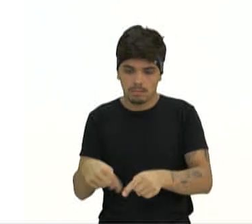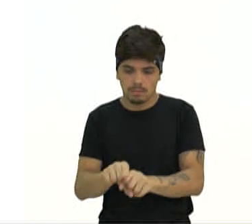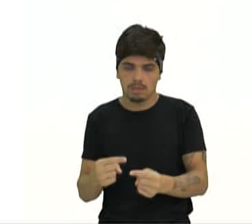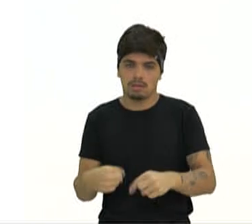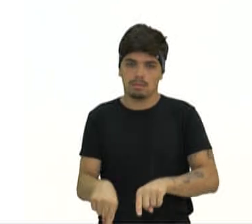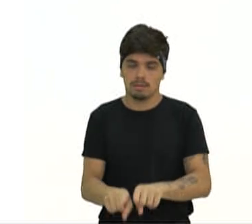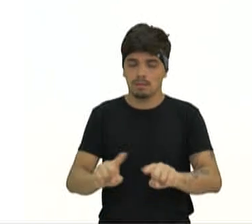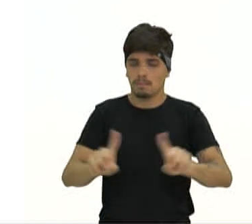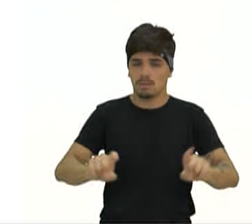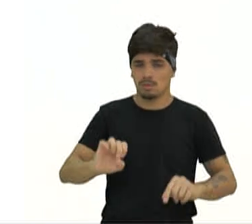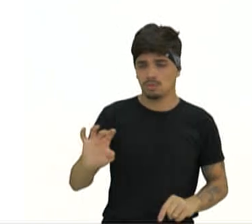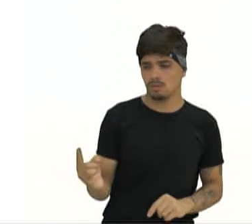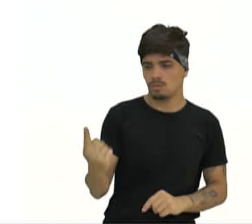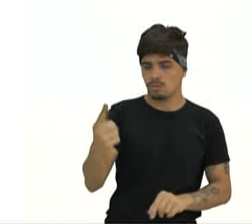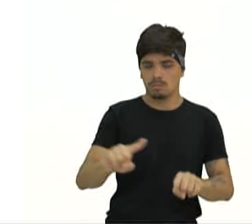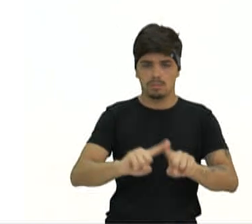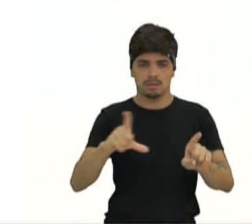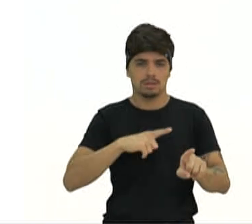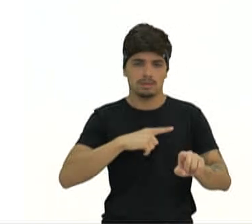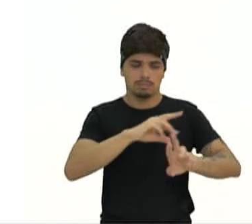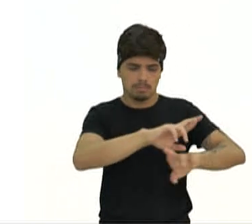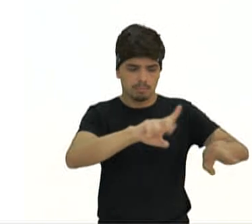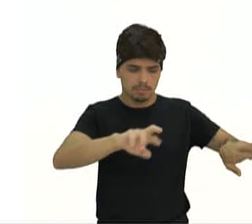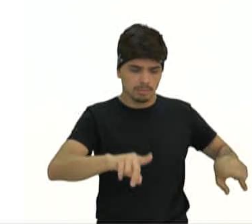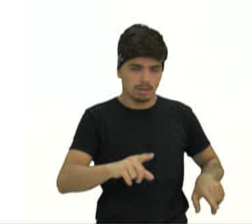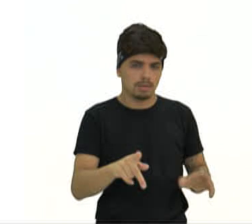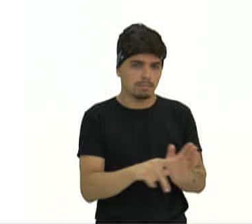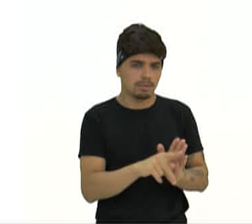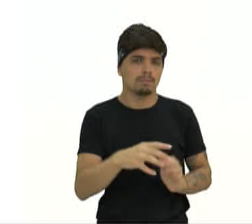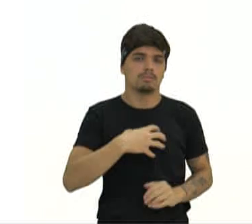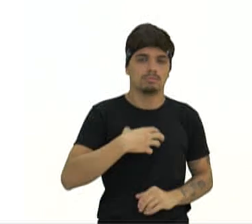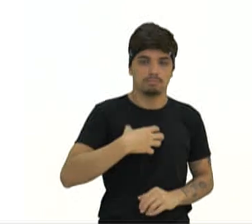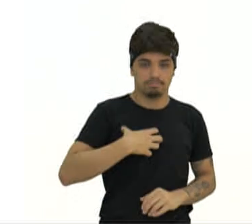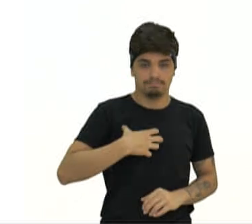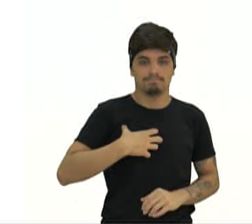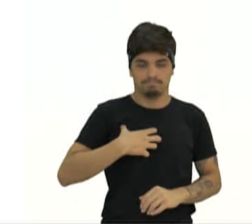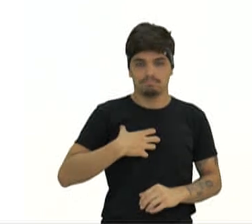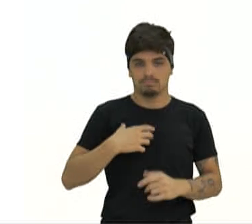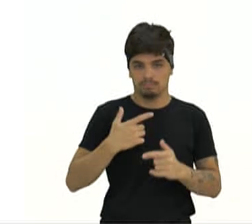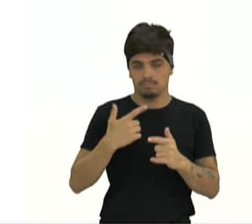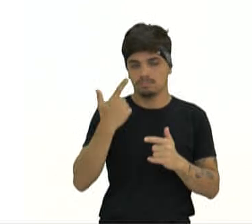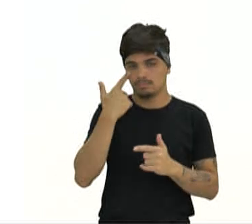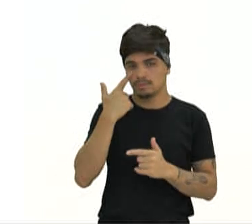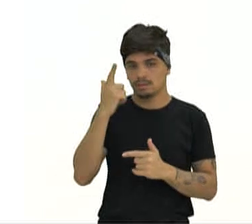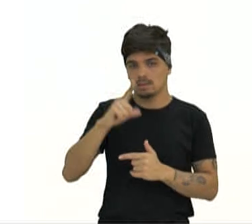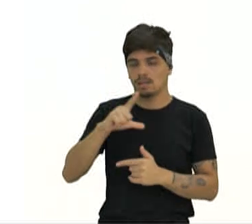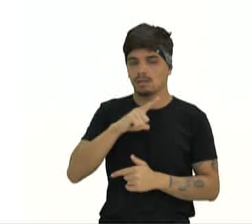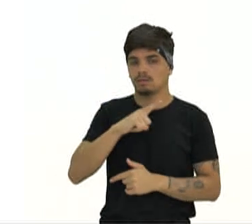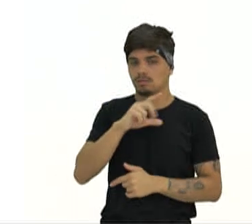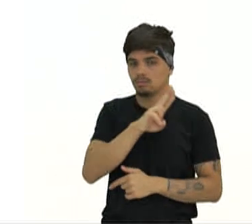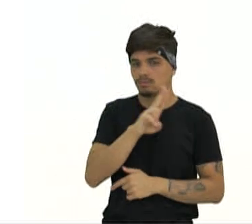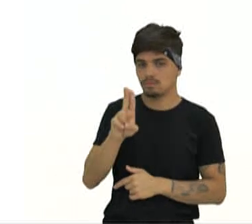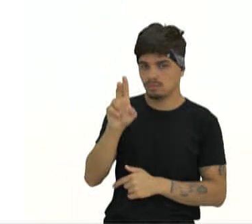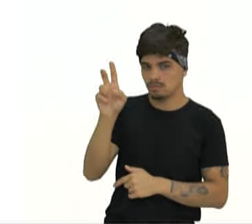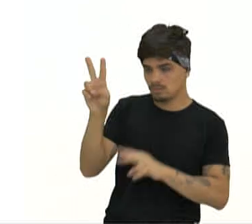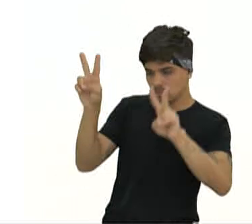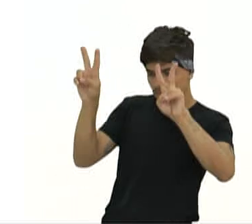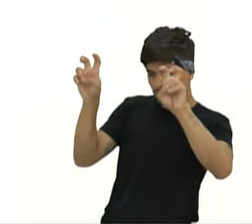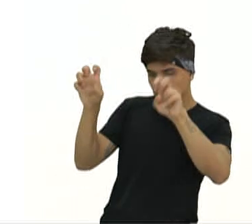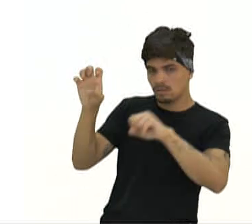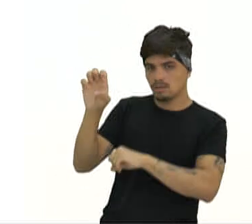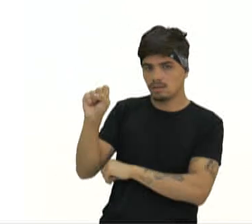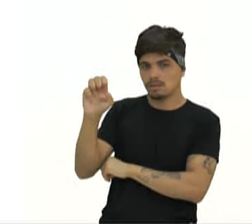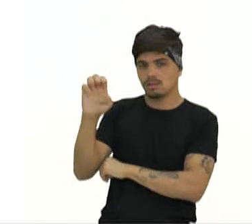mas muitos subtipos do transtorno tão abrangente que se usa o termo especto pelos